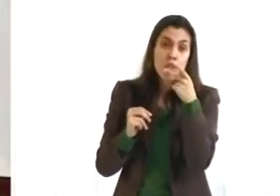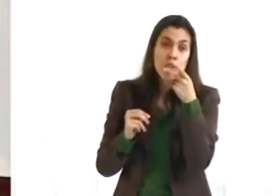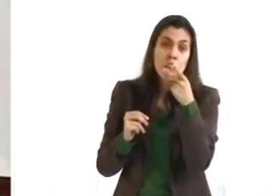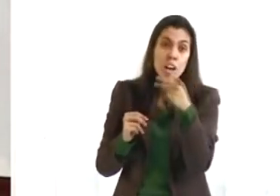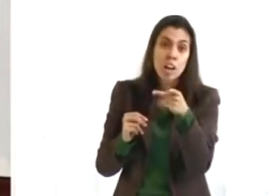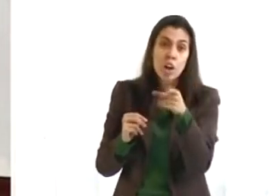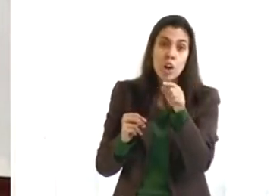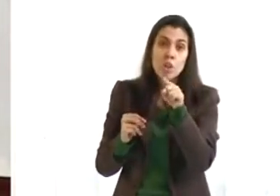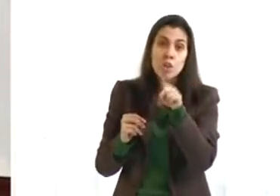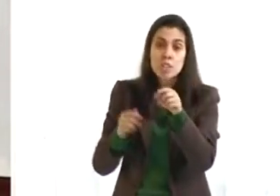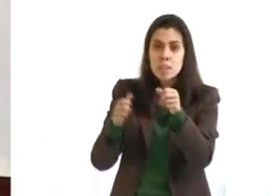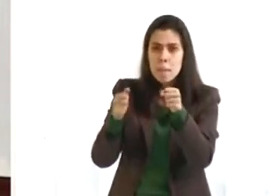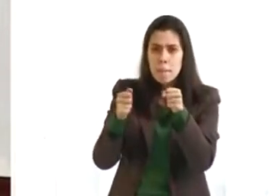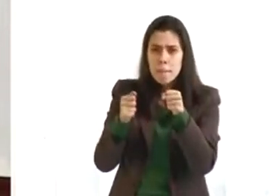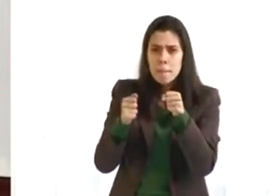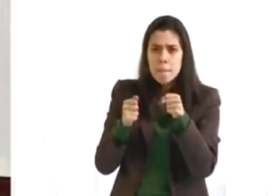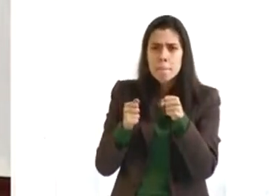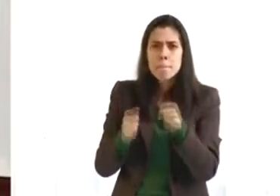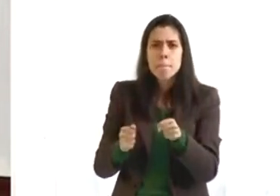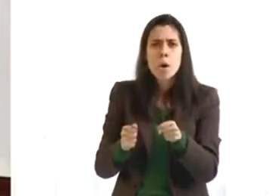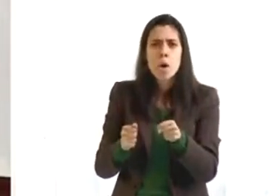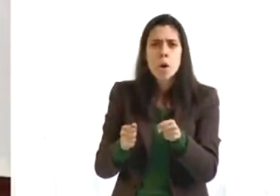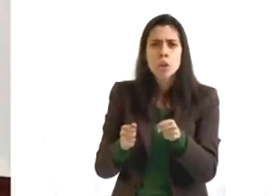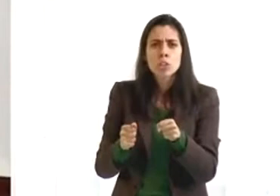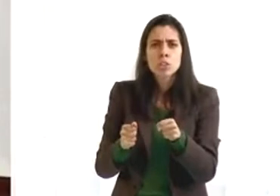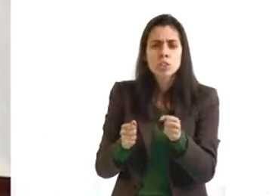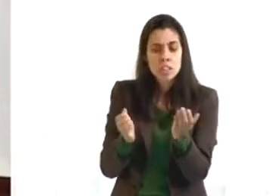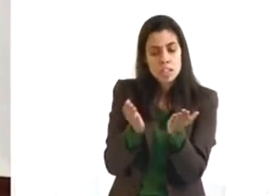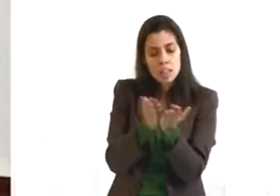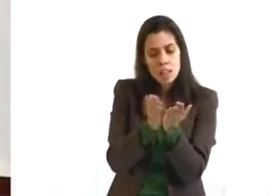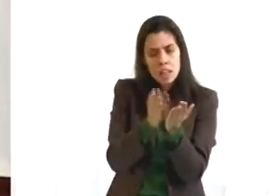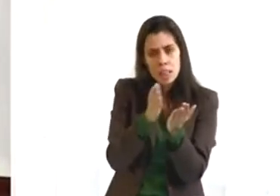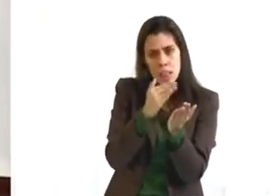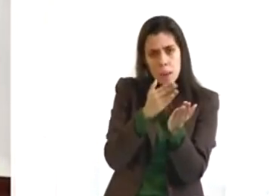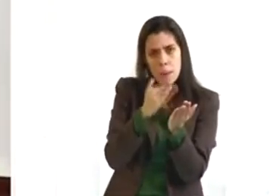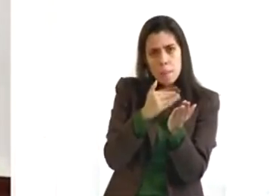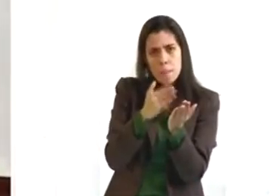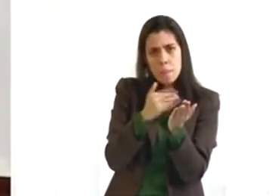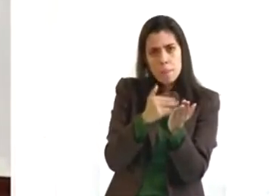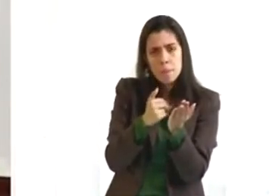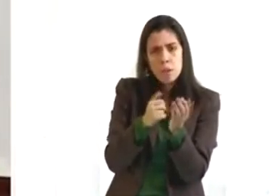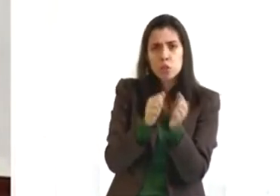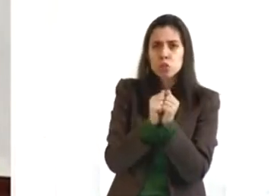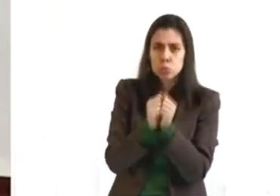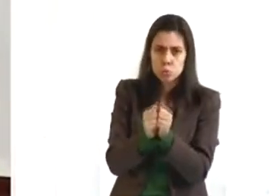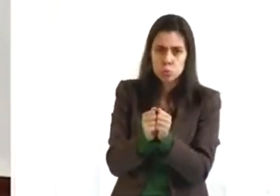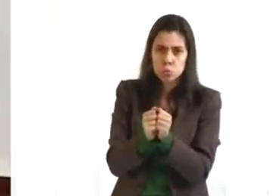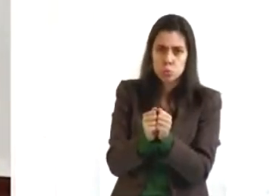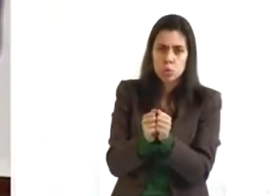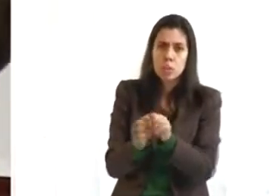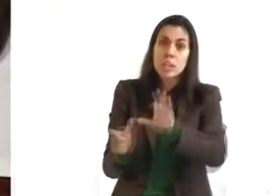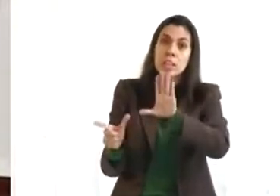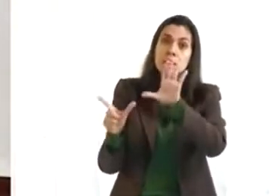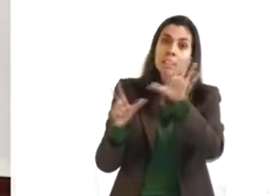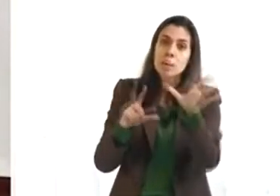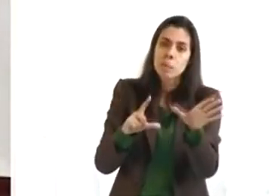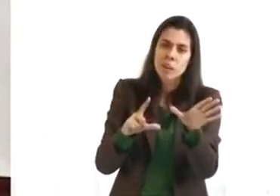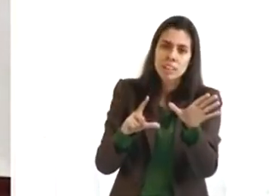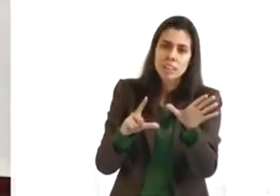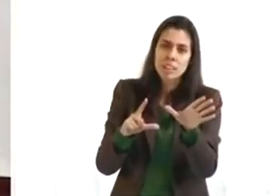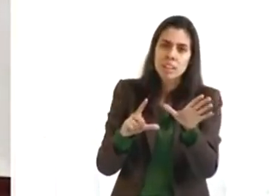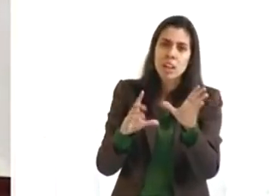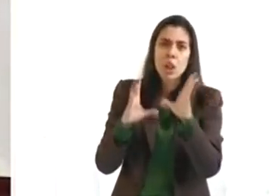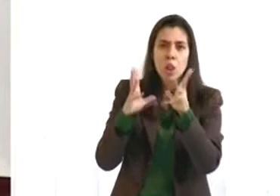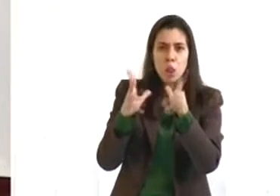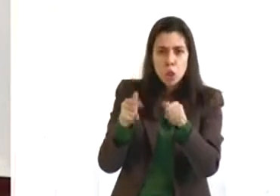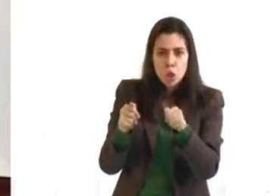toda semana? O que você responderia para ele? Olha, eu vou dar uma olhadinha na minha agenda. Eu vou ver se eu tenho tempo essa semana